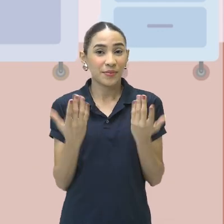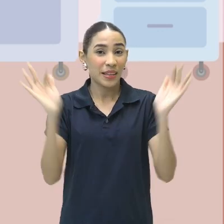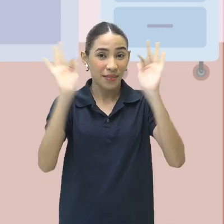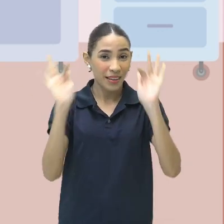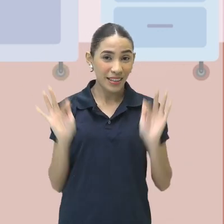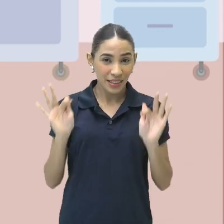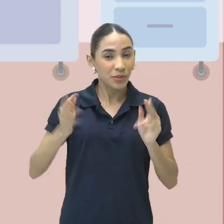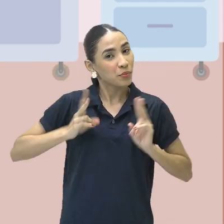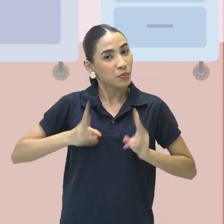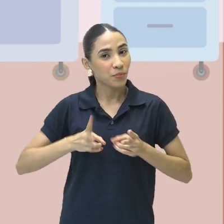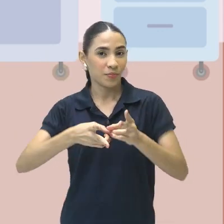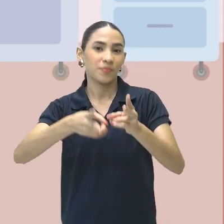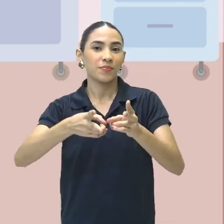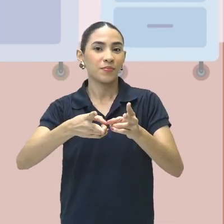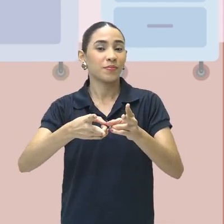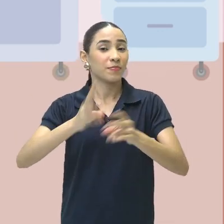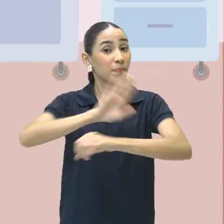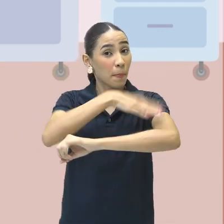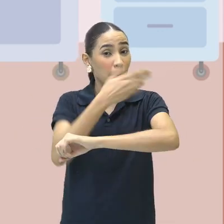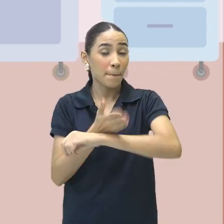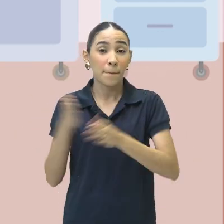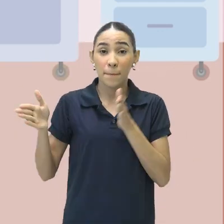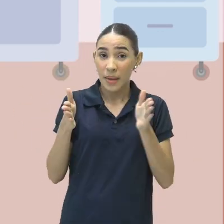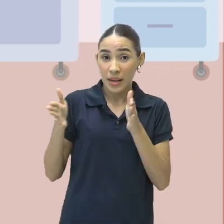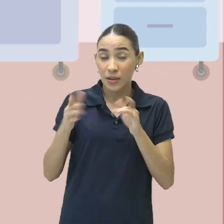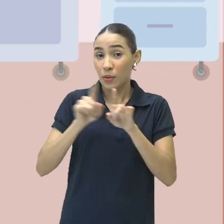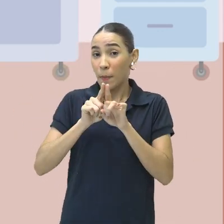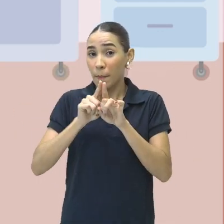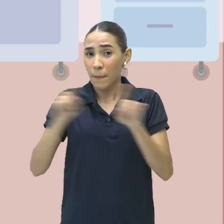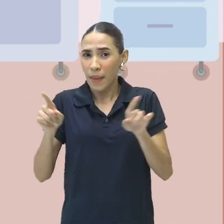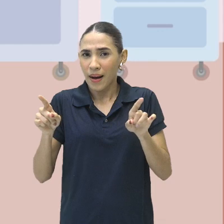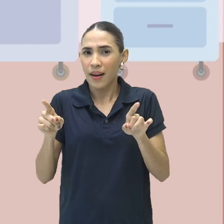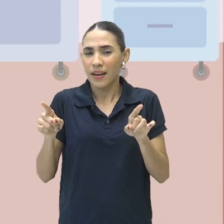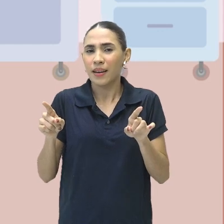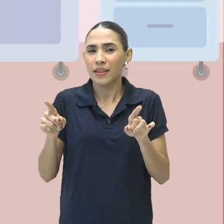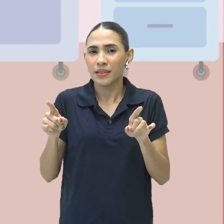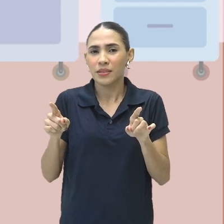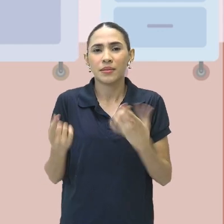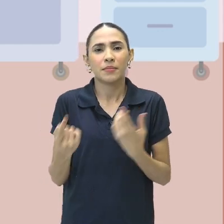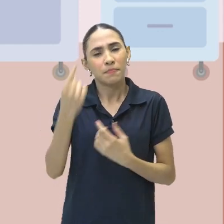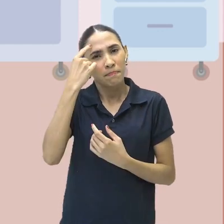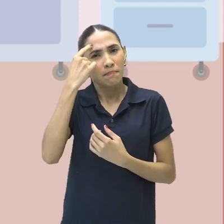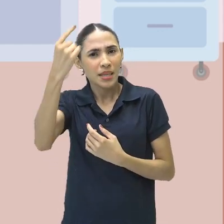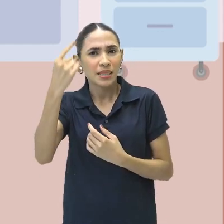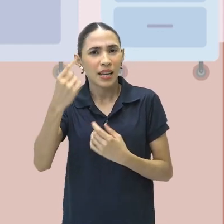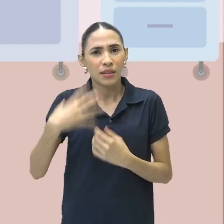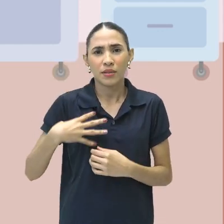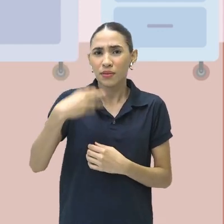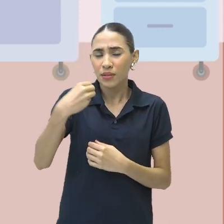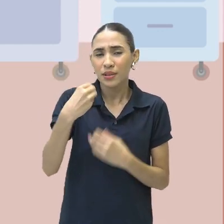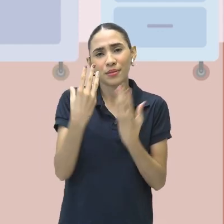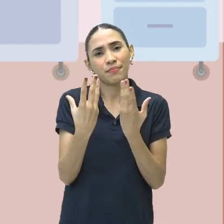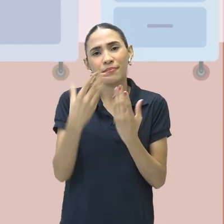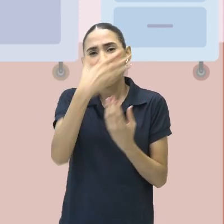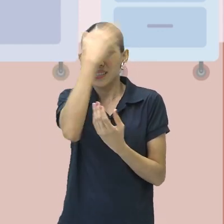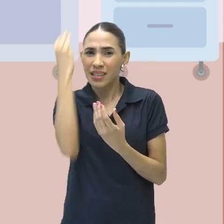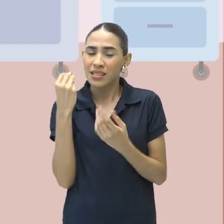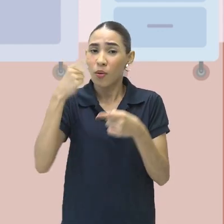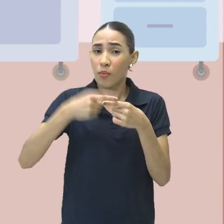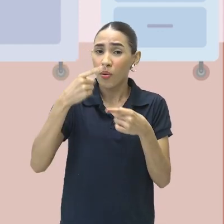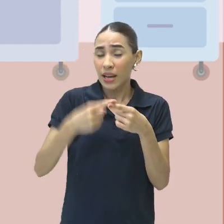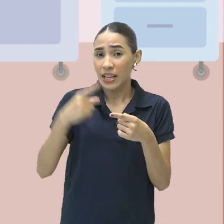foi durante algum tempo. Mas se o homem tinha pensado em filhos, logo os esqueceu. porque